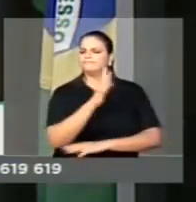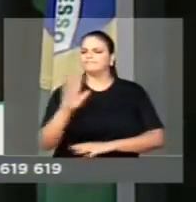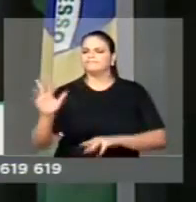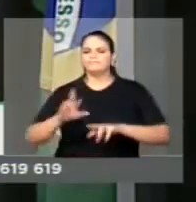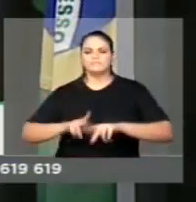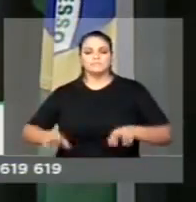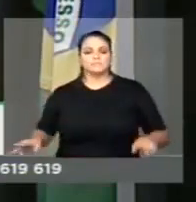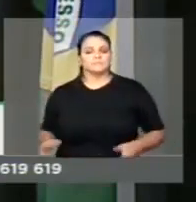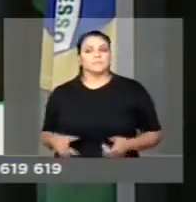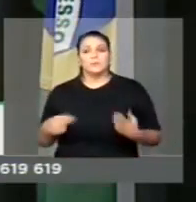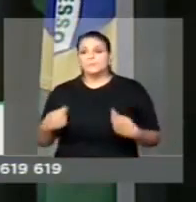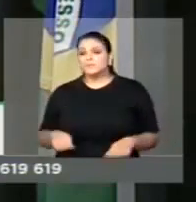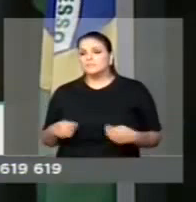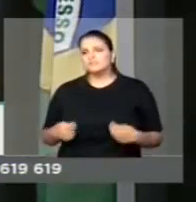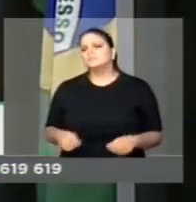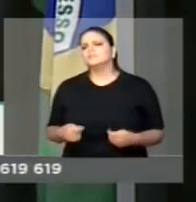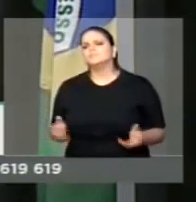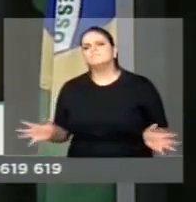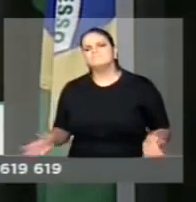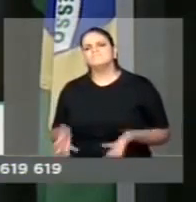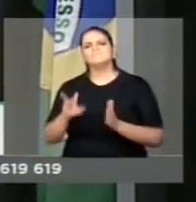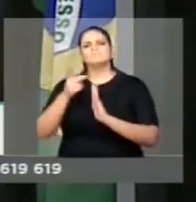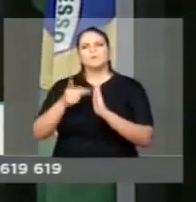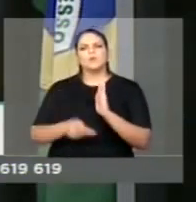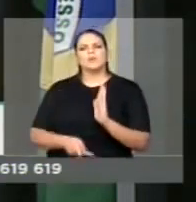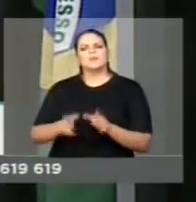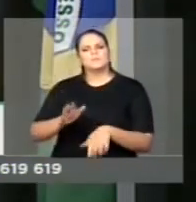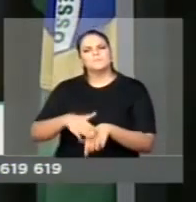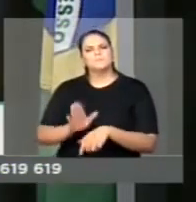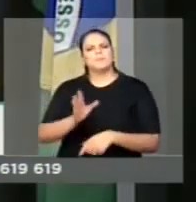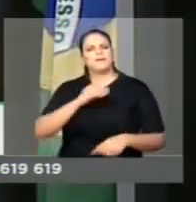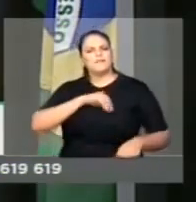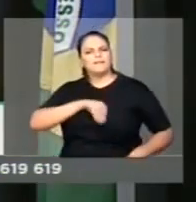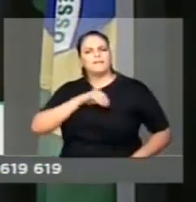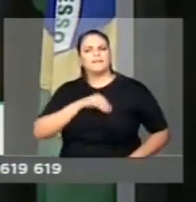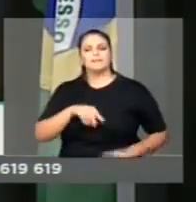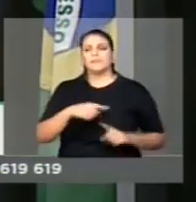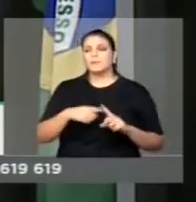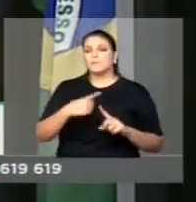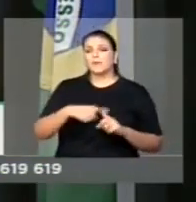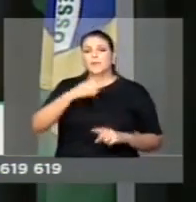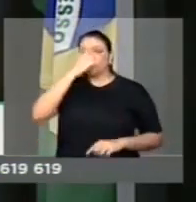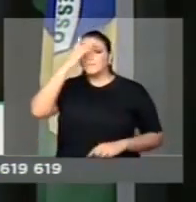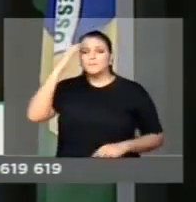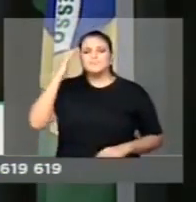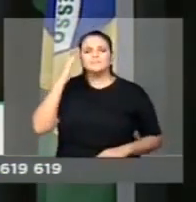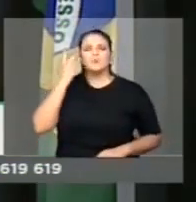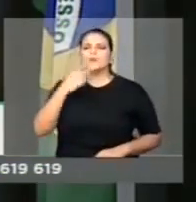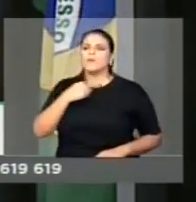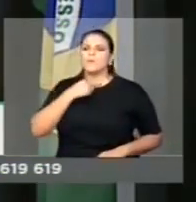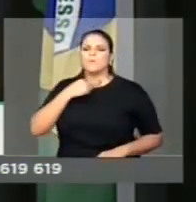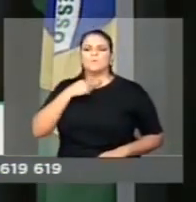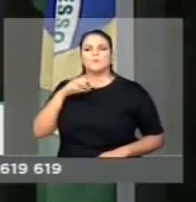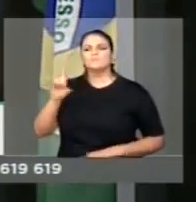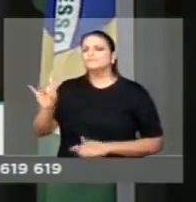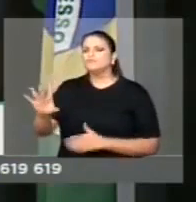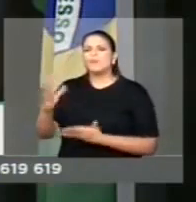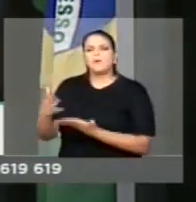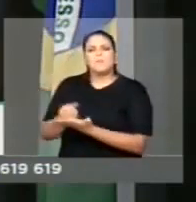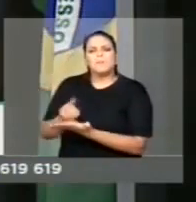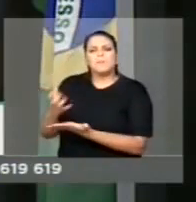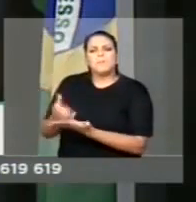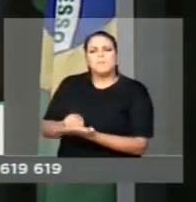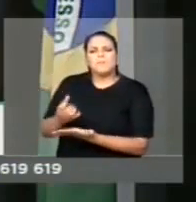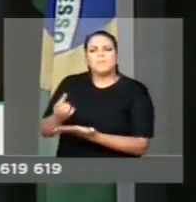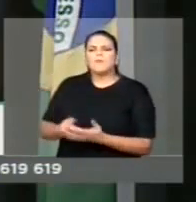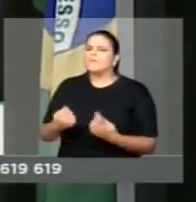mas oferecendo um programa de geração de renda para que o beneficiado não se torne um eterno dependente. Na reforma na saúde, com